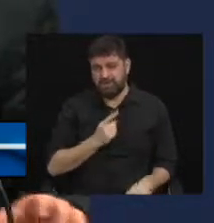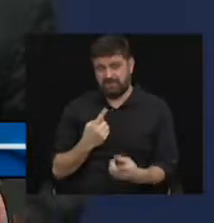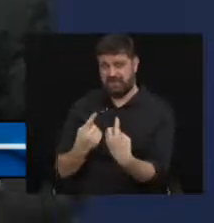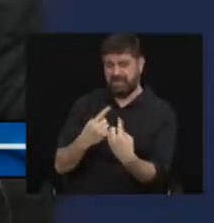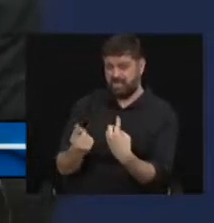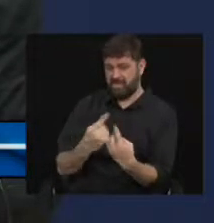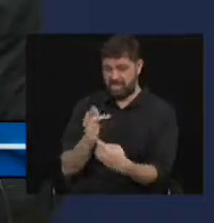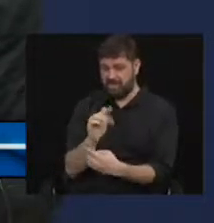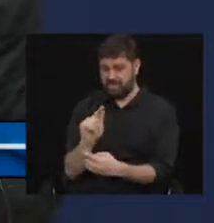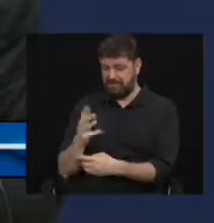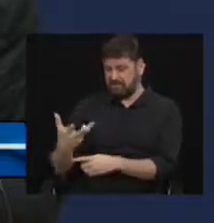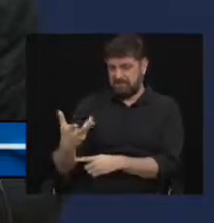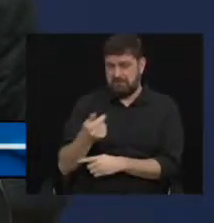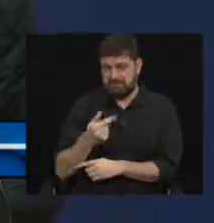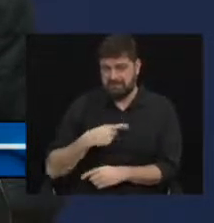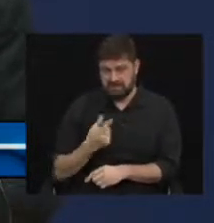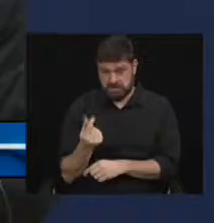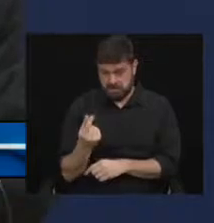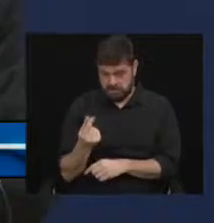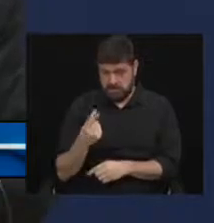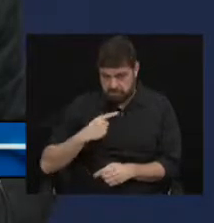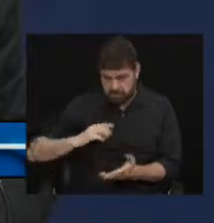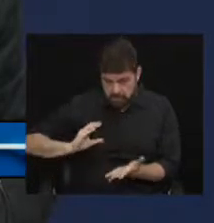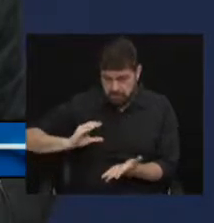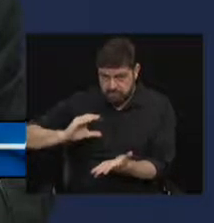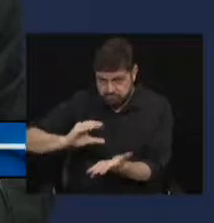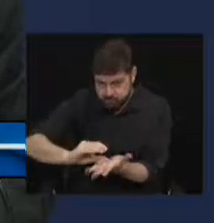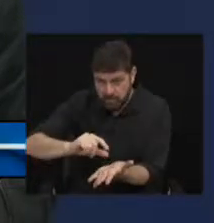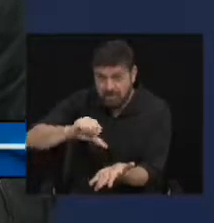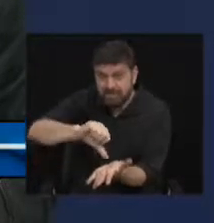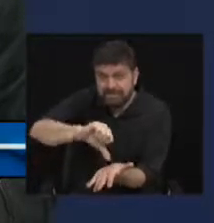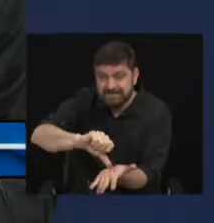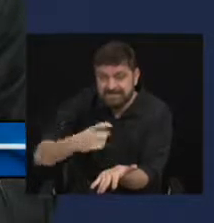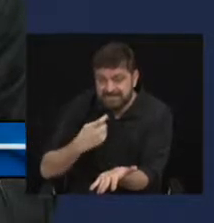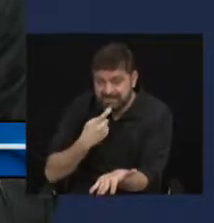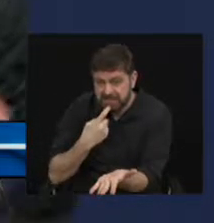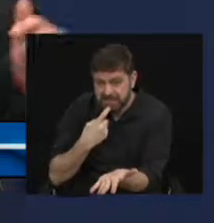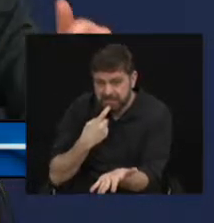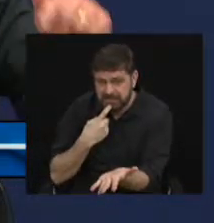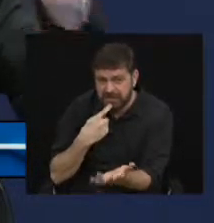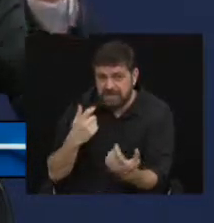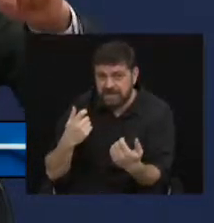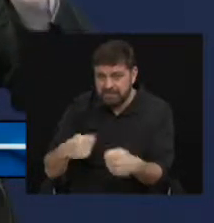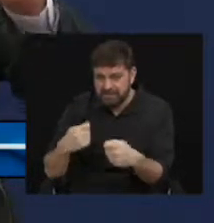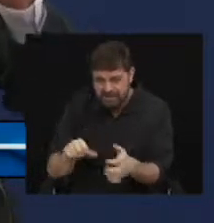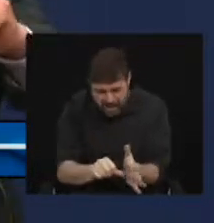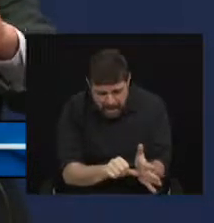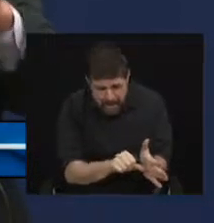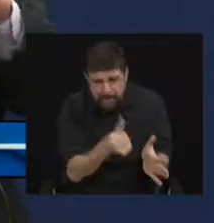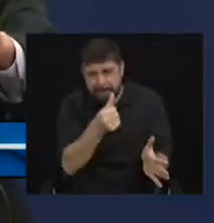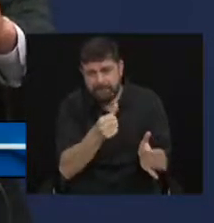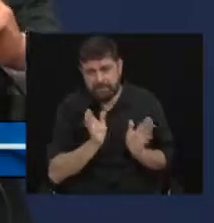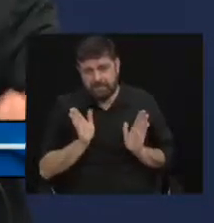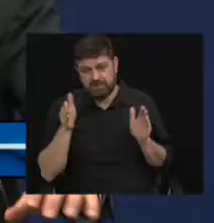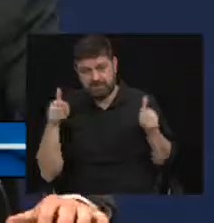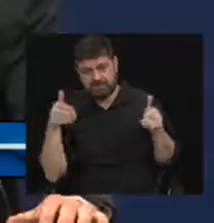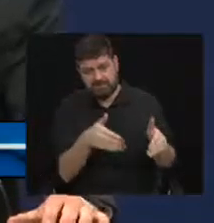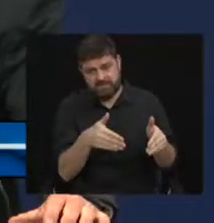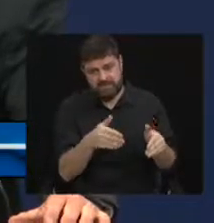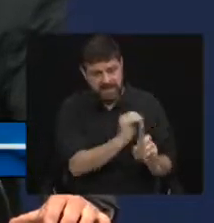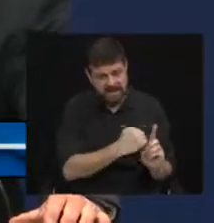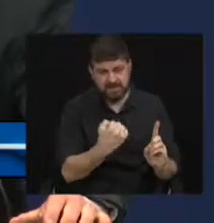rampas de acessibilidade ali, da pretensa acessibilidade da Francisco Glicério. Então, não é que nós